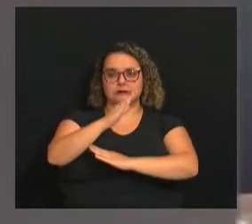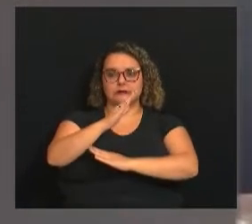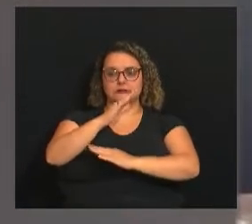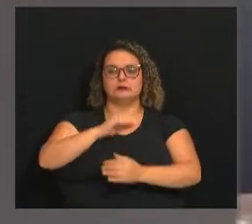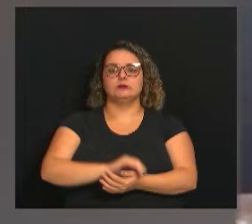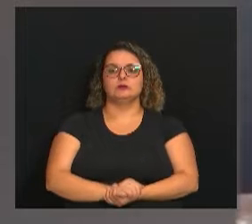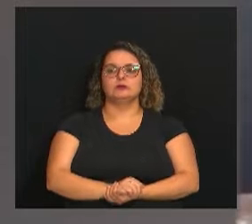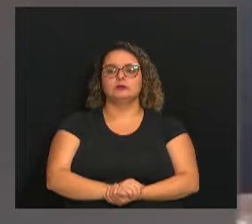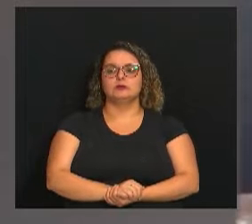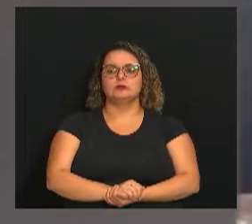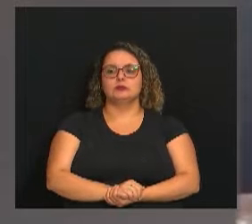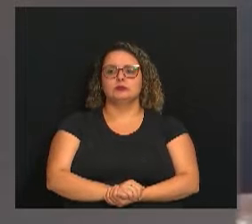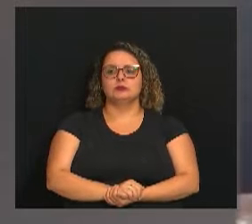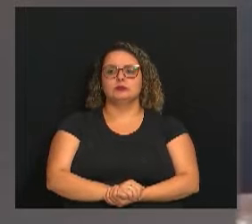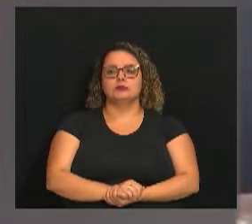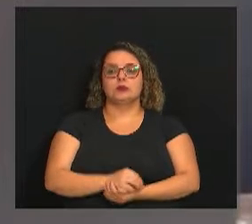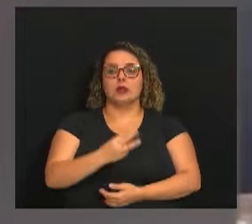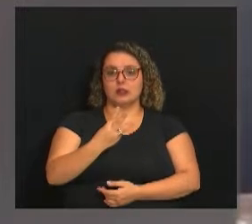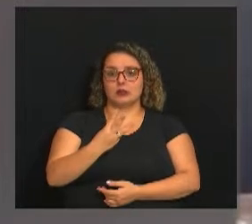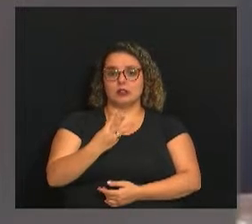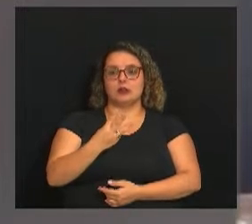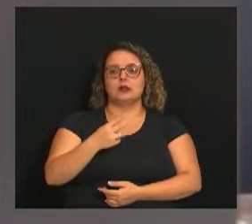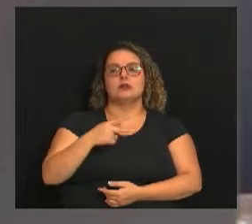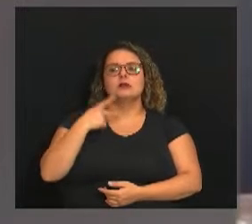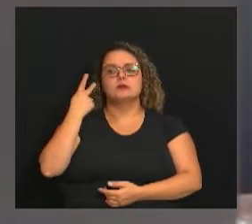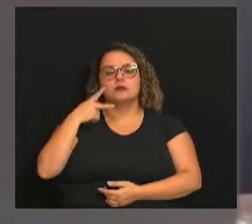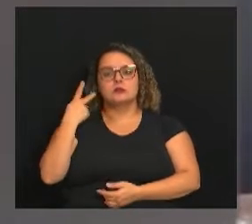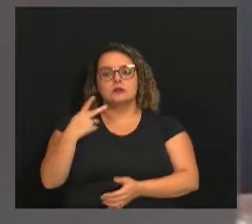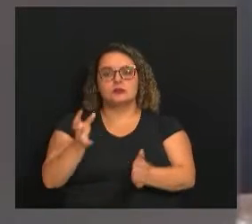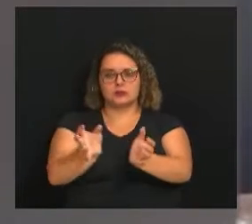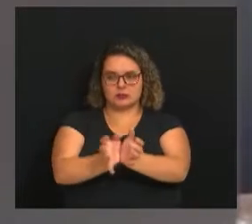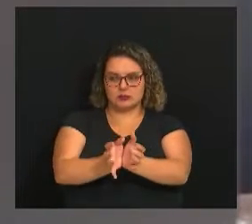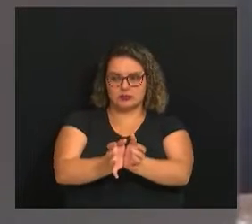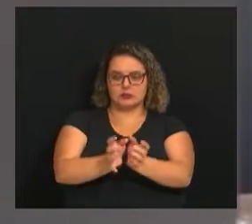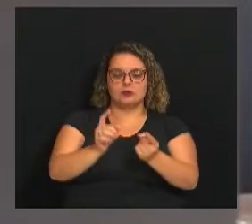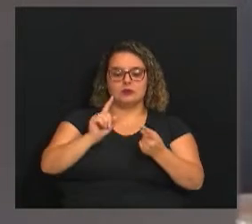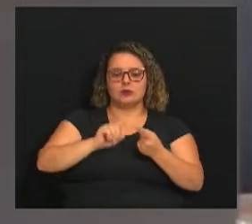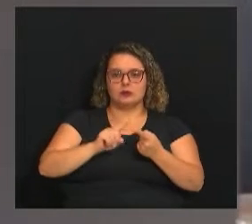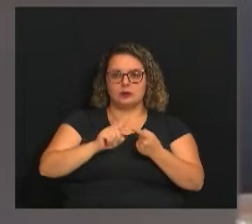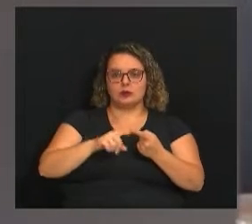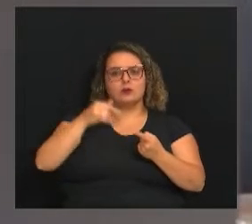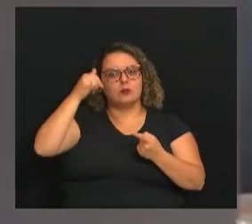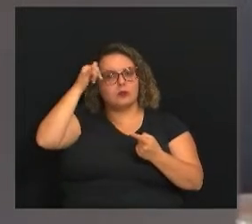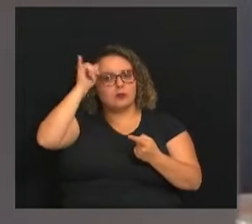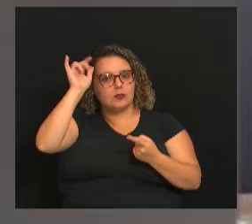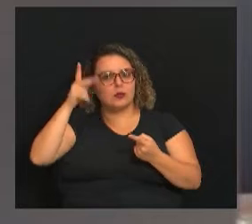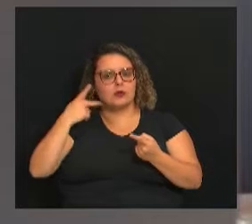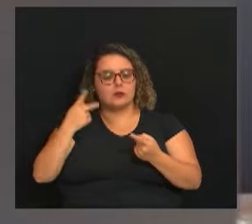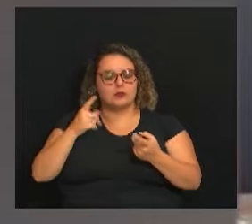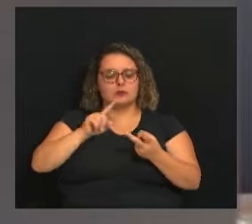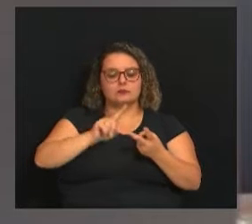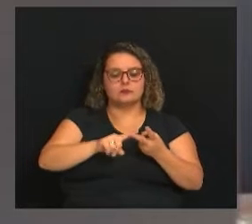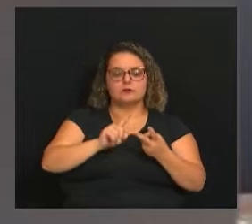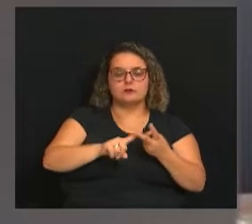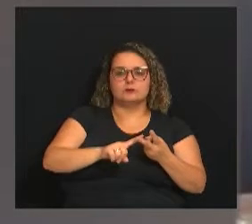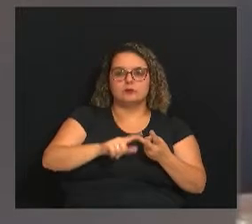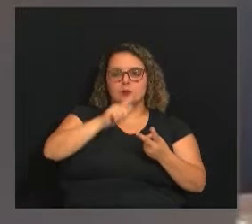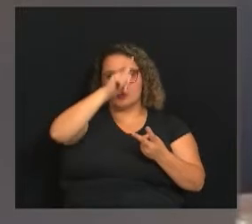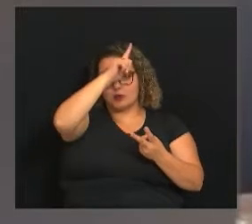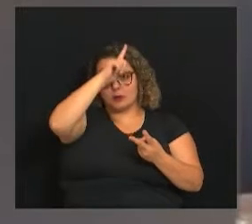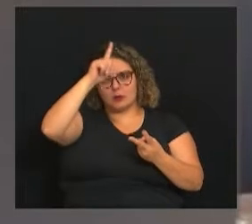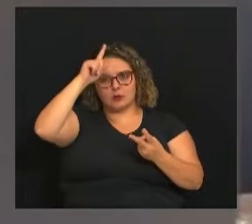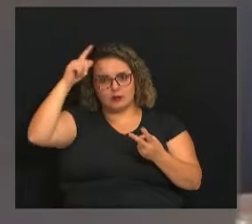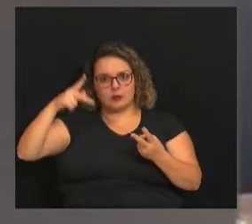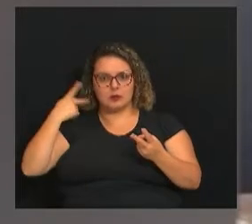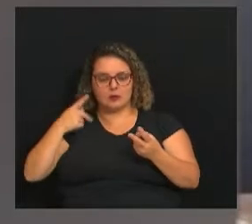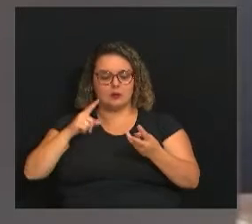Somos 3 vereadores que compõem essa comissão. Um é o vereador Paulo Búfalo, também temos o vereador Gustavo